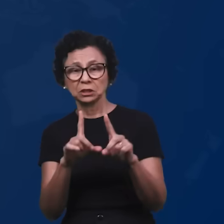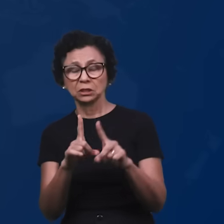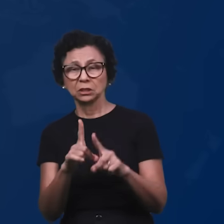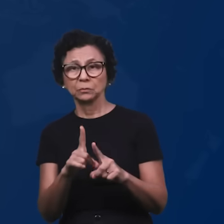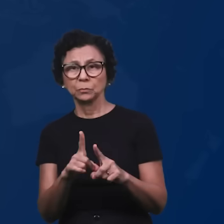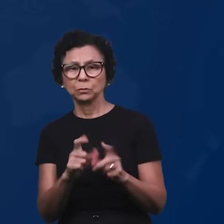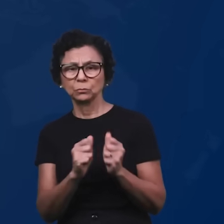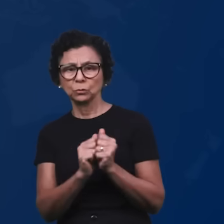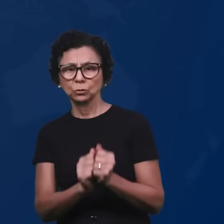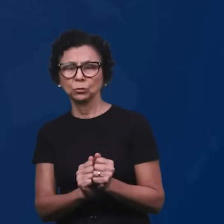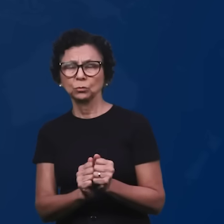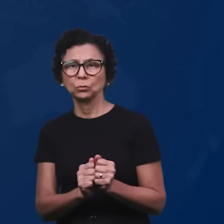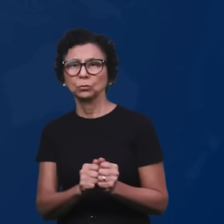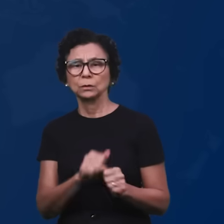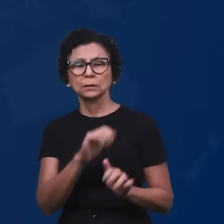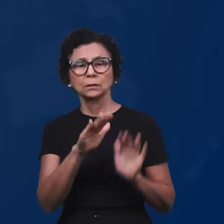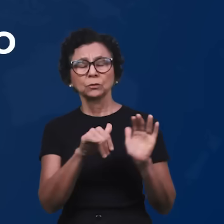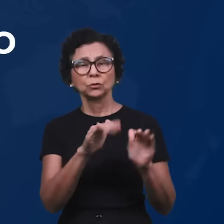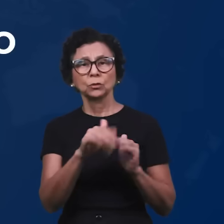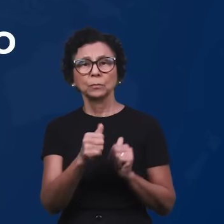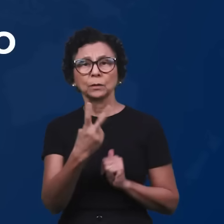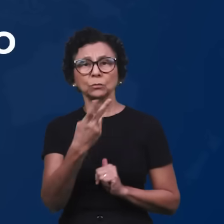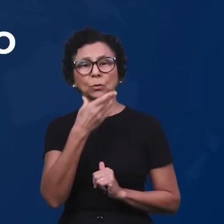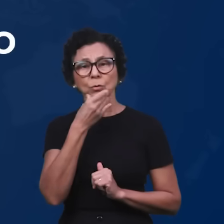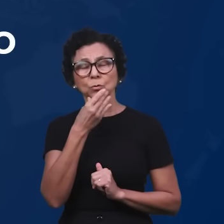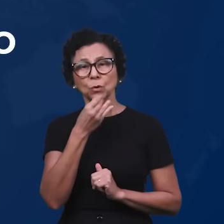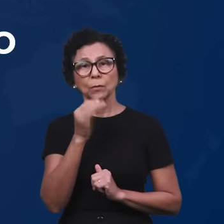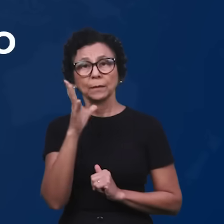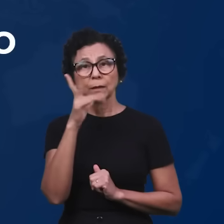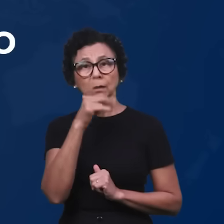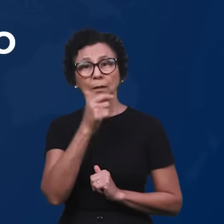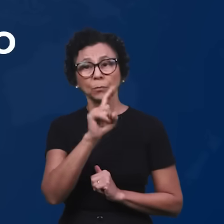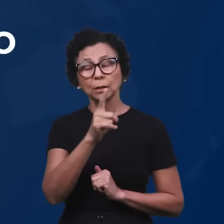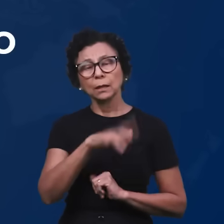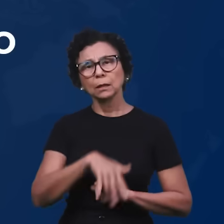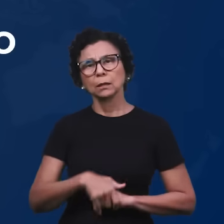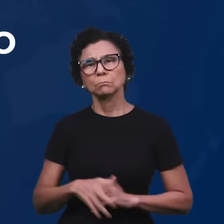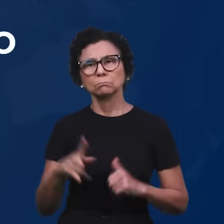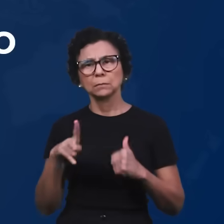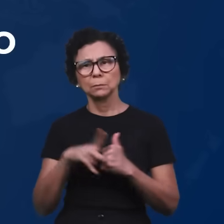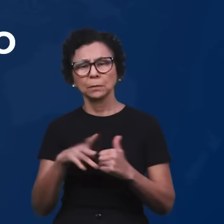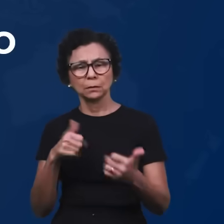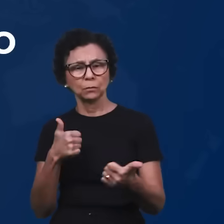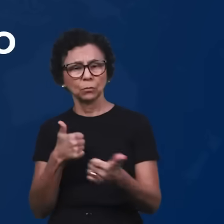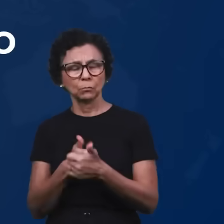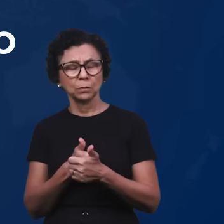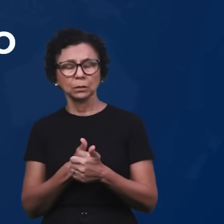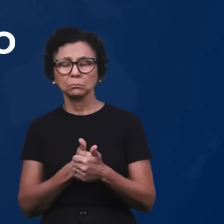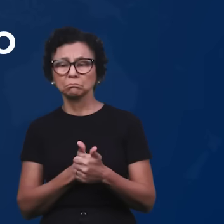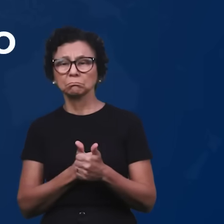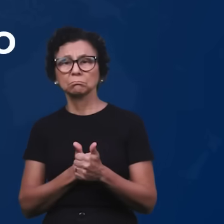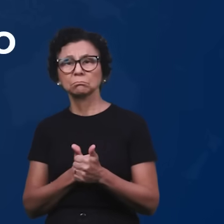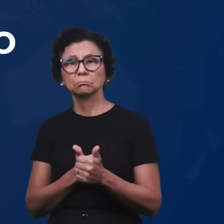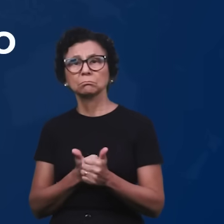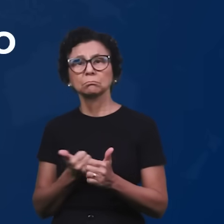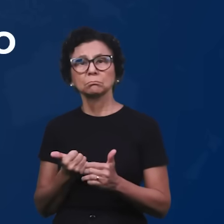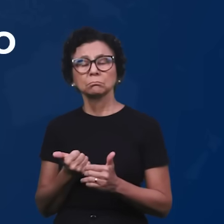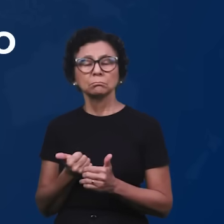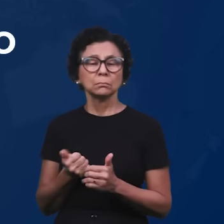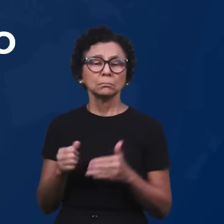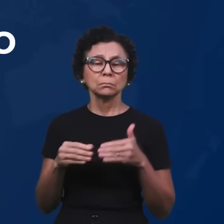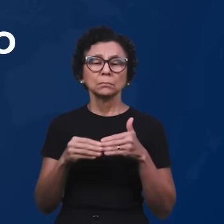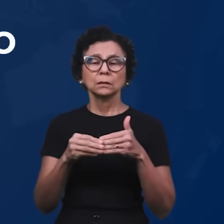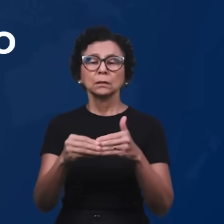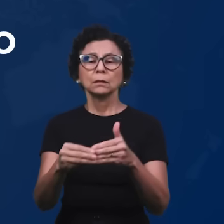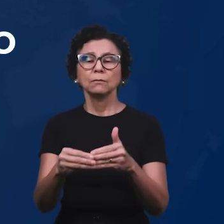se demorasse a vir ter com eles. E levantando-se Pedro, foi com eles. Quando chegou, o levaram ao quarto